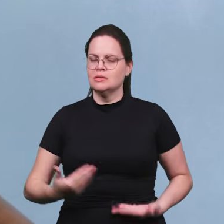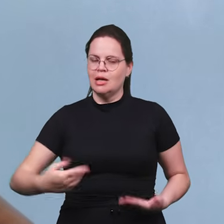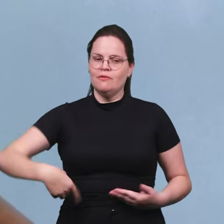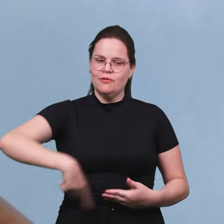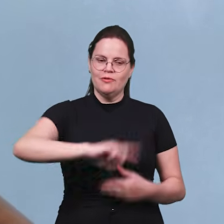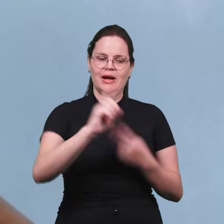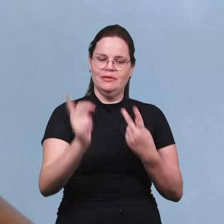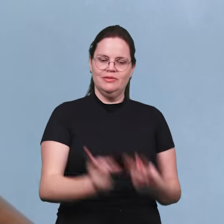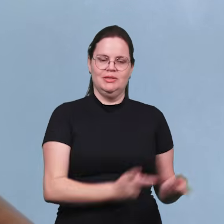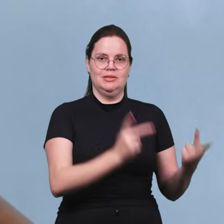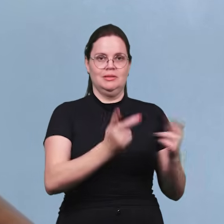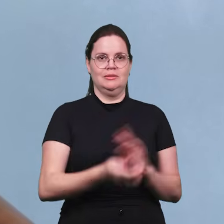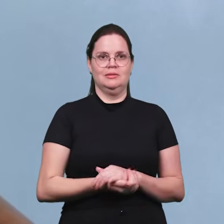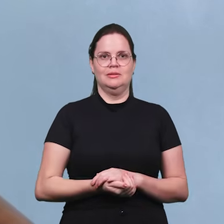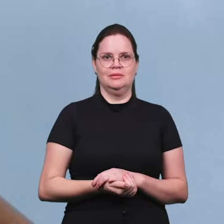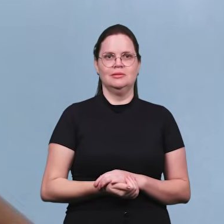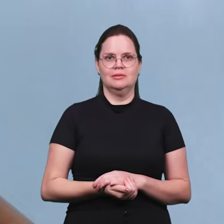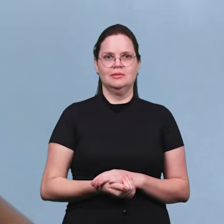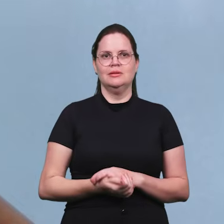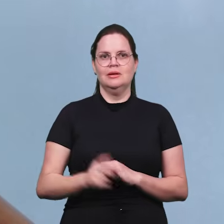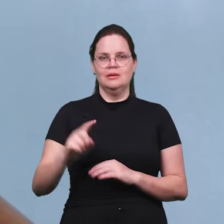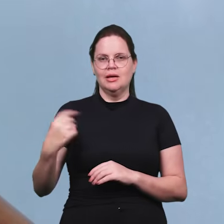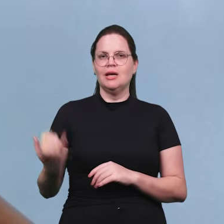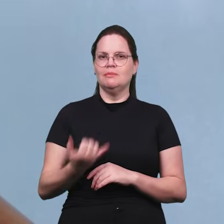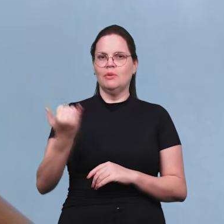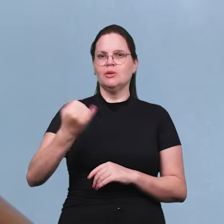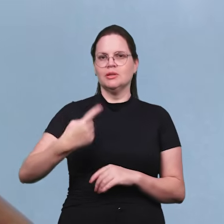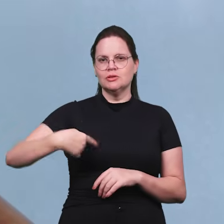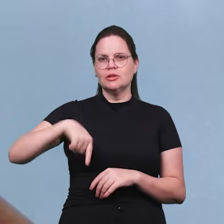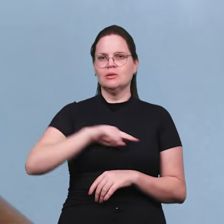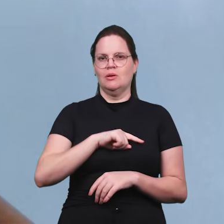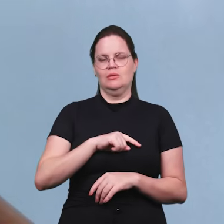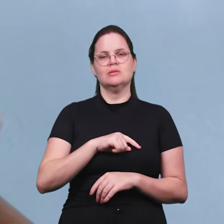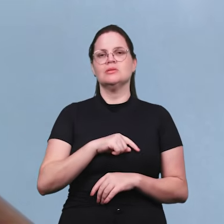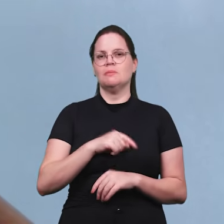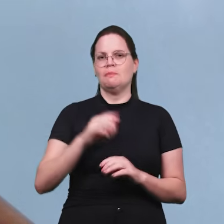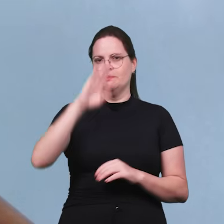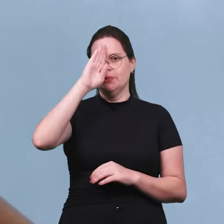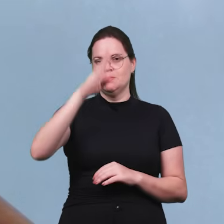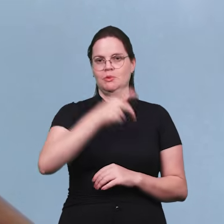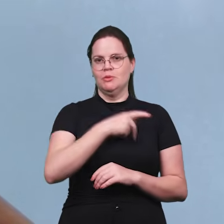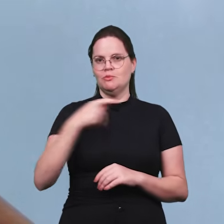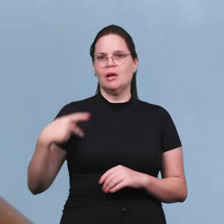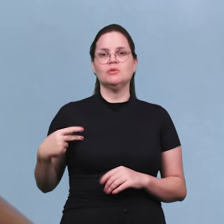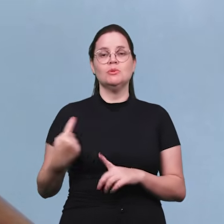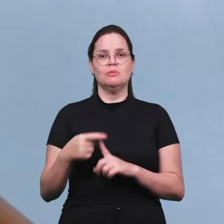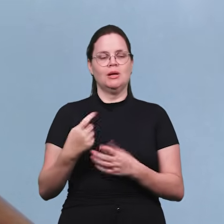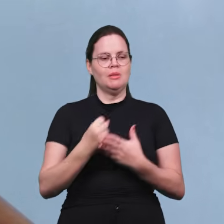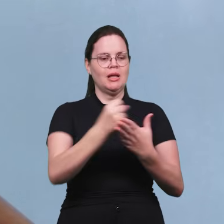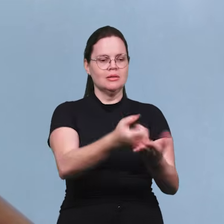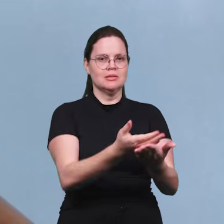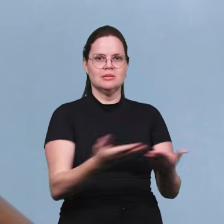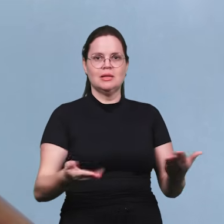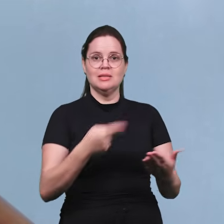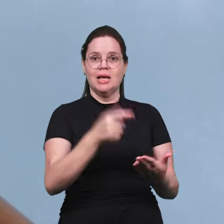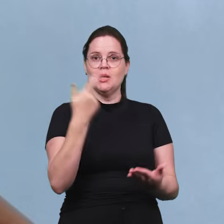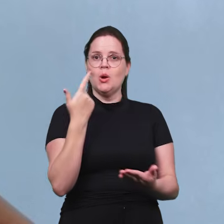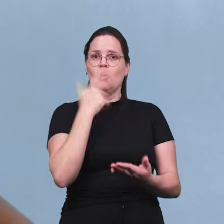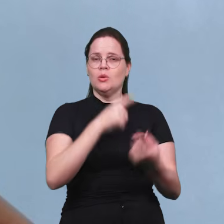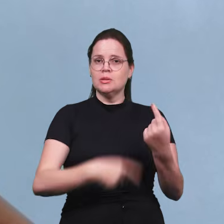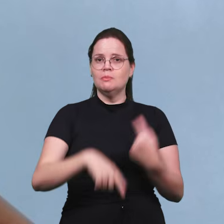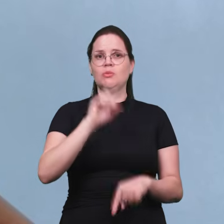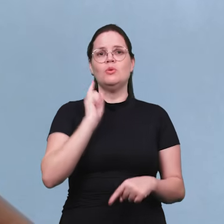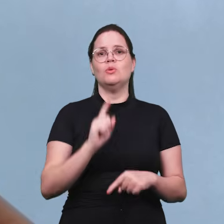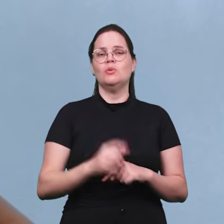visita, e ali, essa é a importância nossa como pastor, como assistência, para recuperar o idoso, para